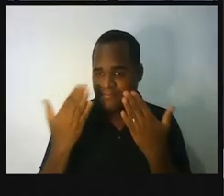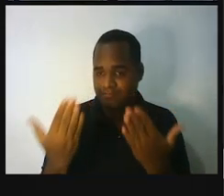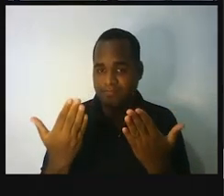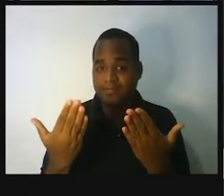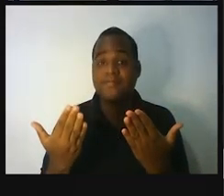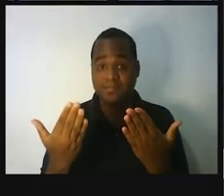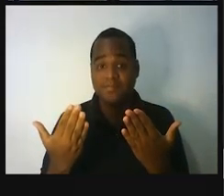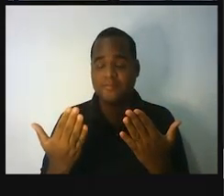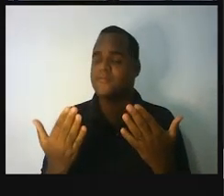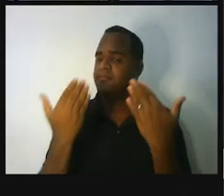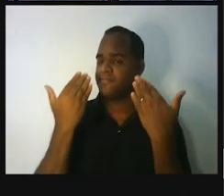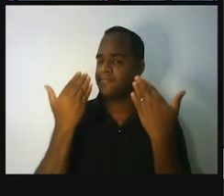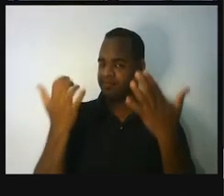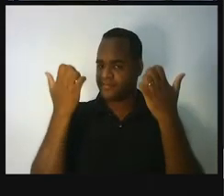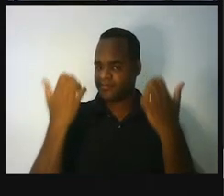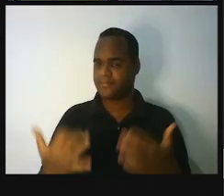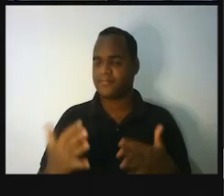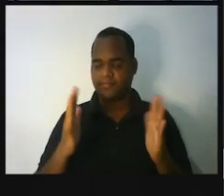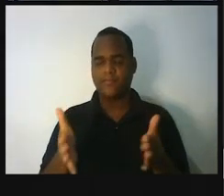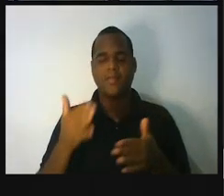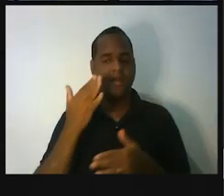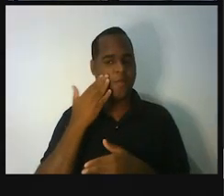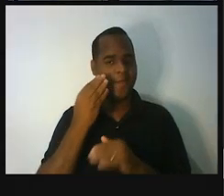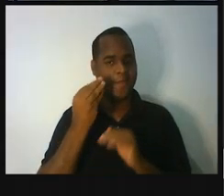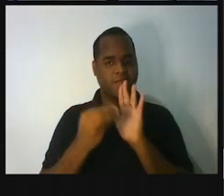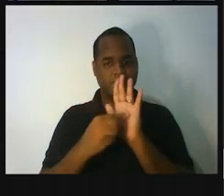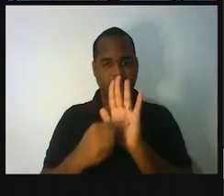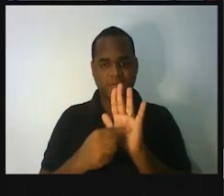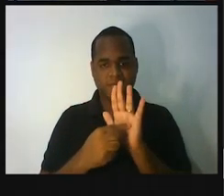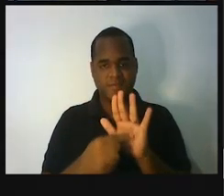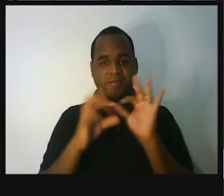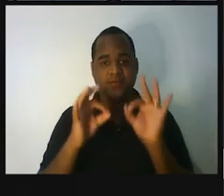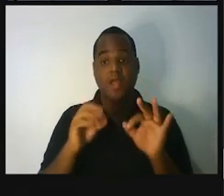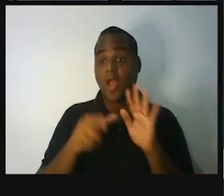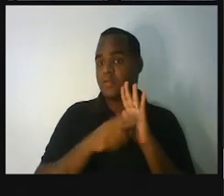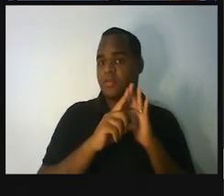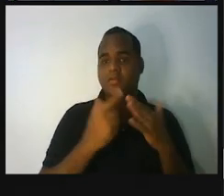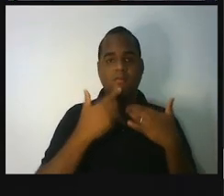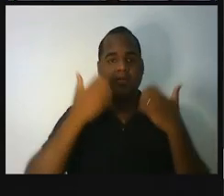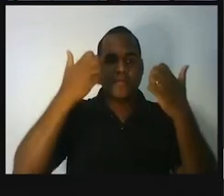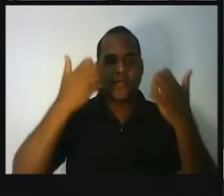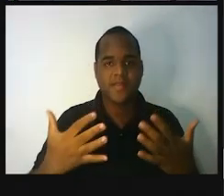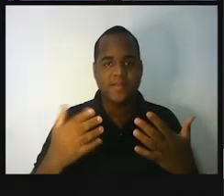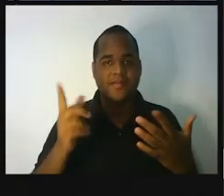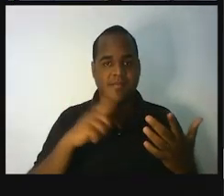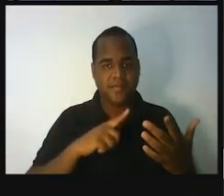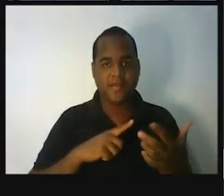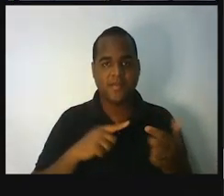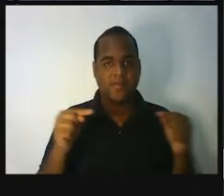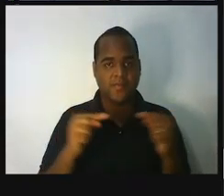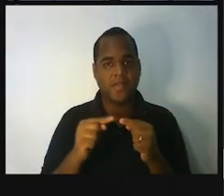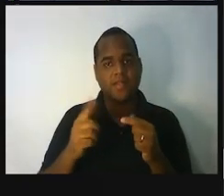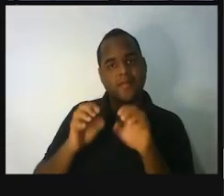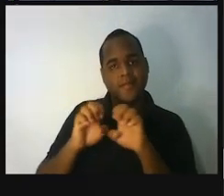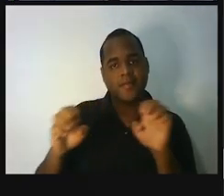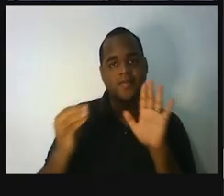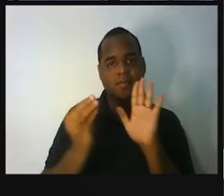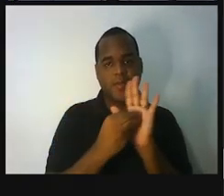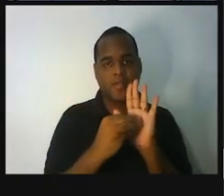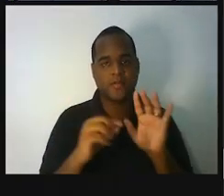Foi esse esquema que eu trouxe para você na aula anterior a essa, e esse esquema também ficou na